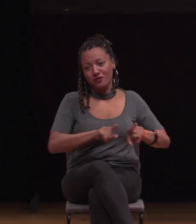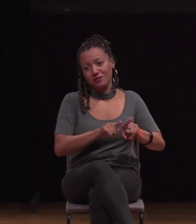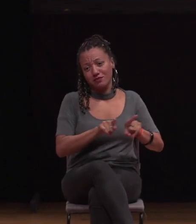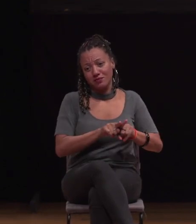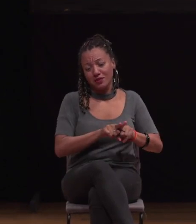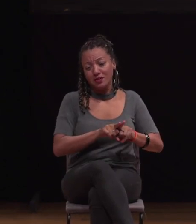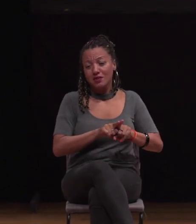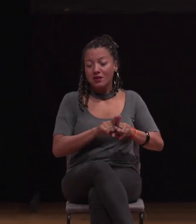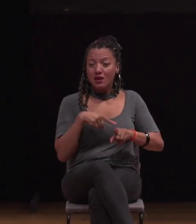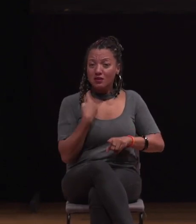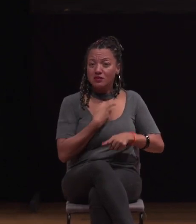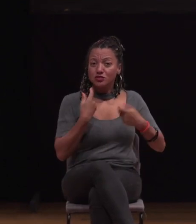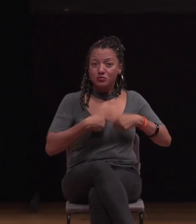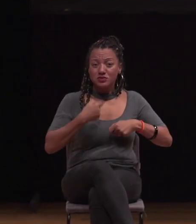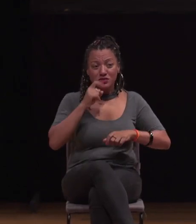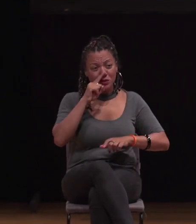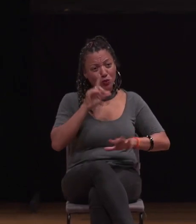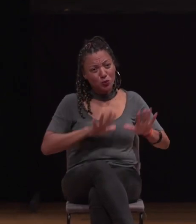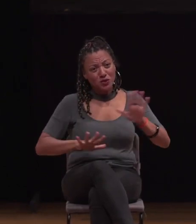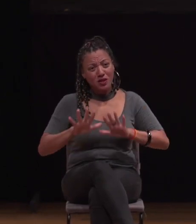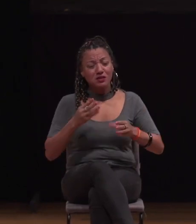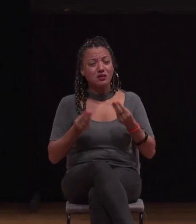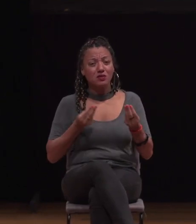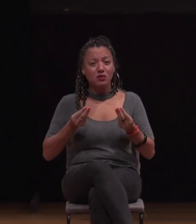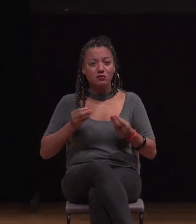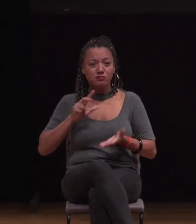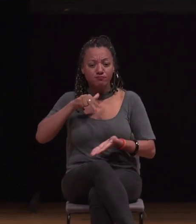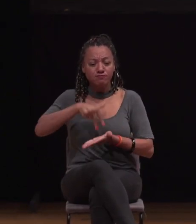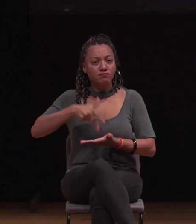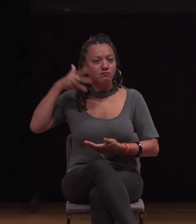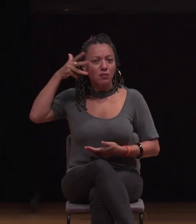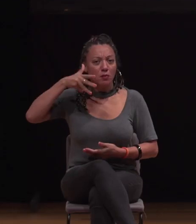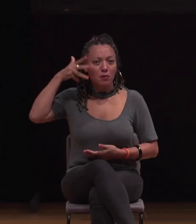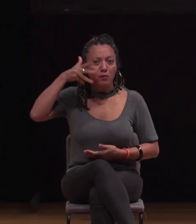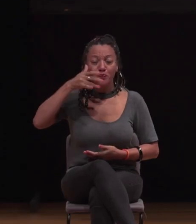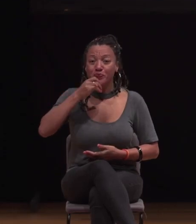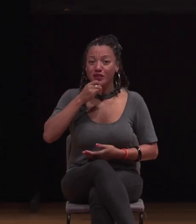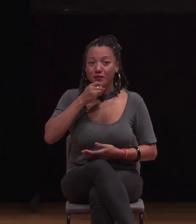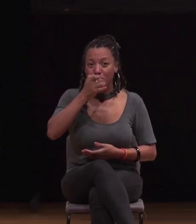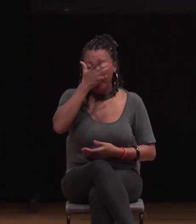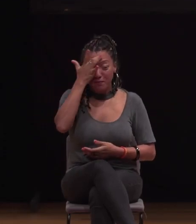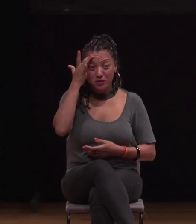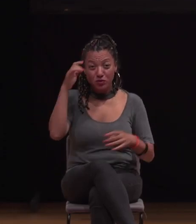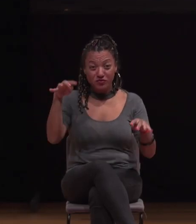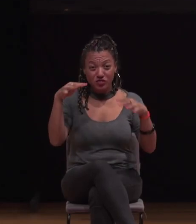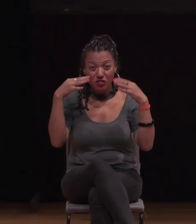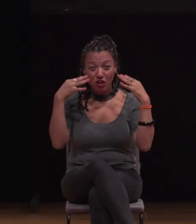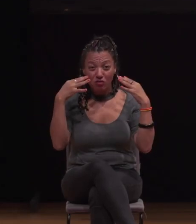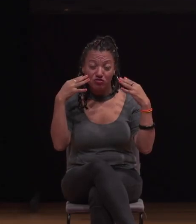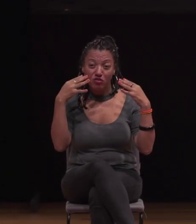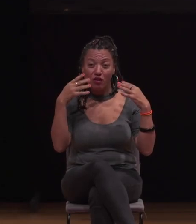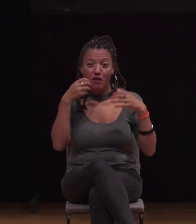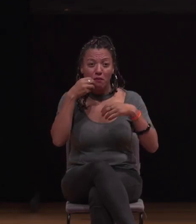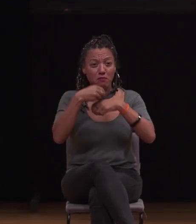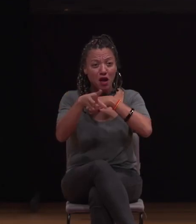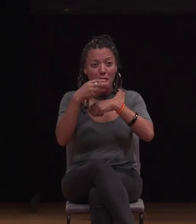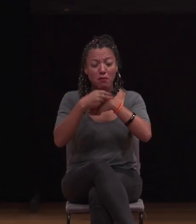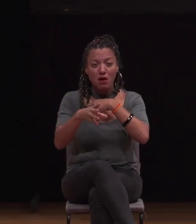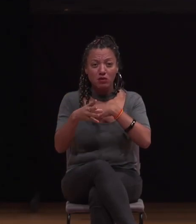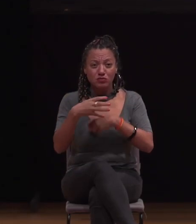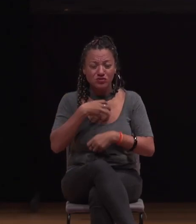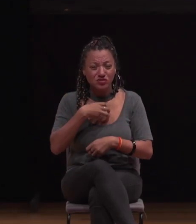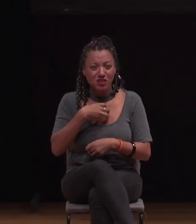tem que prestar atenção como que a gente usa as nossas plataformas. Se uma pessoa de visibilidade sai fazendo stories, falando sobre coisas